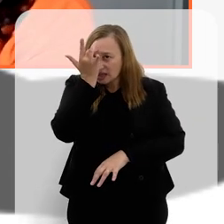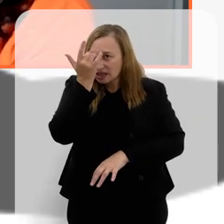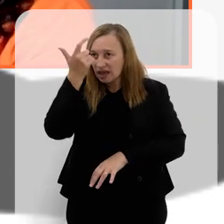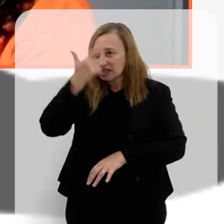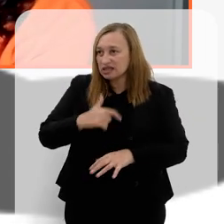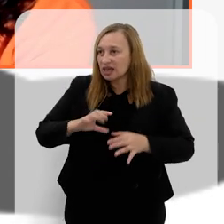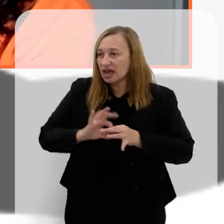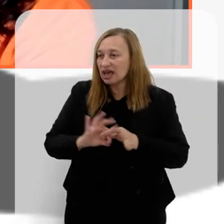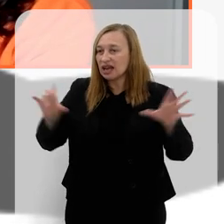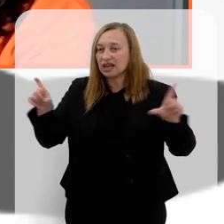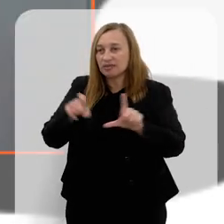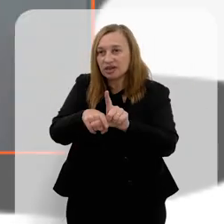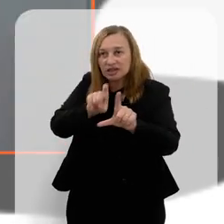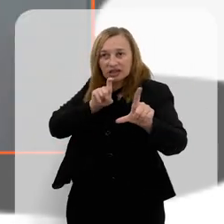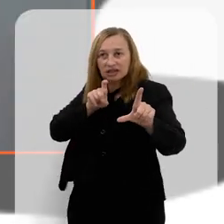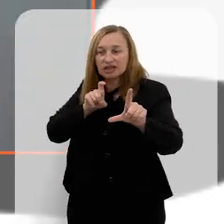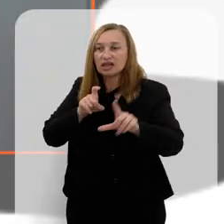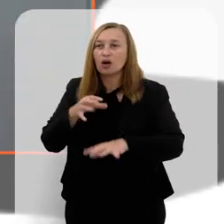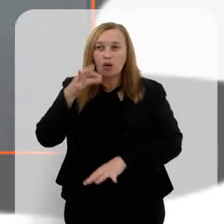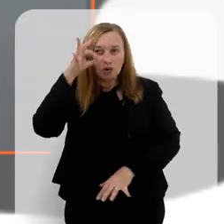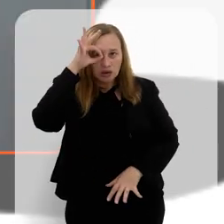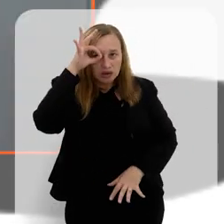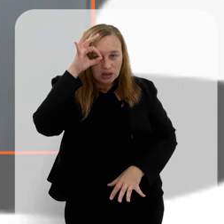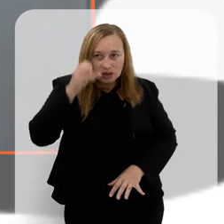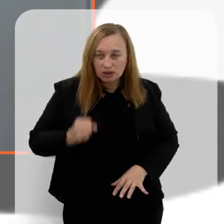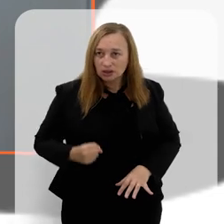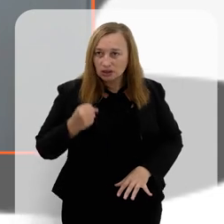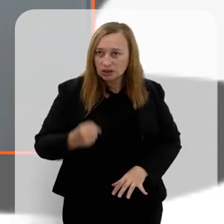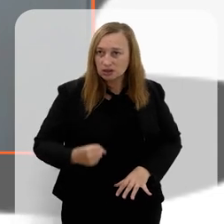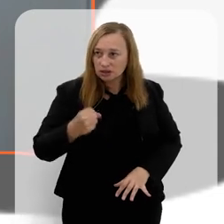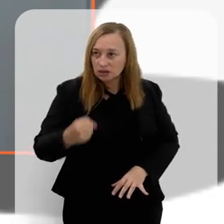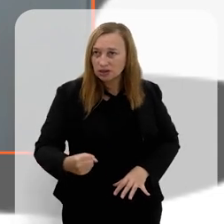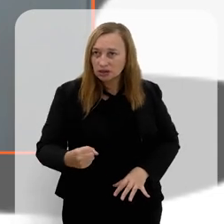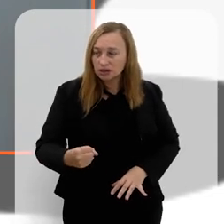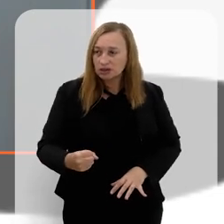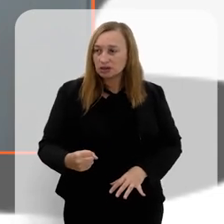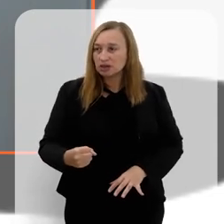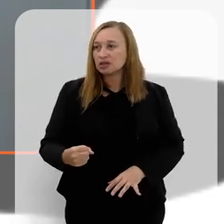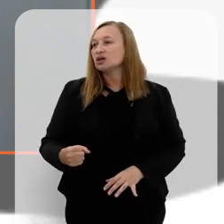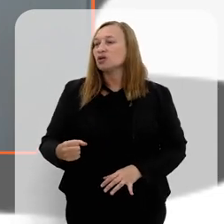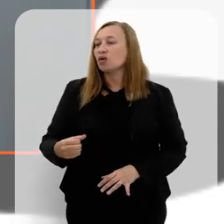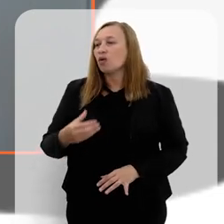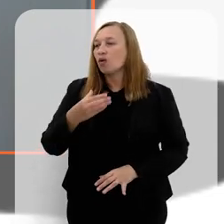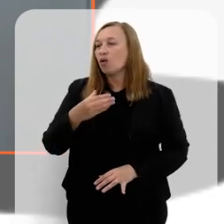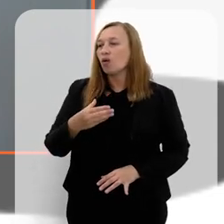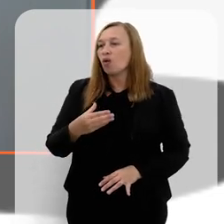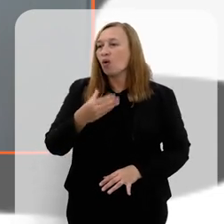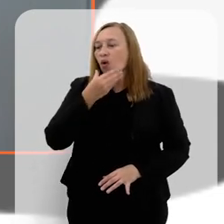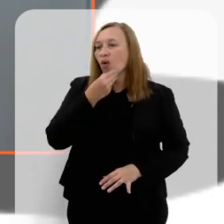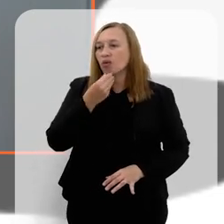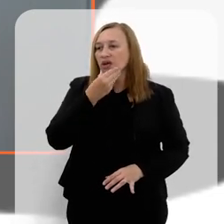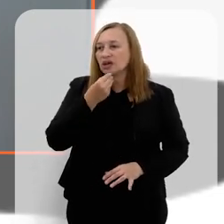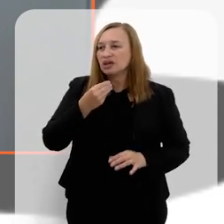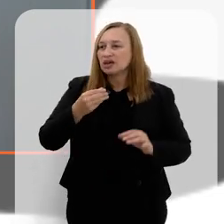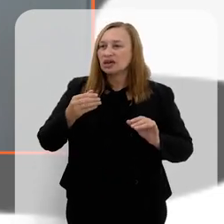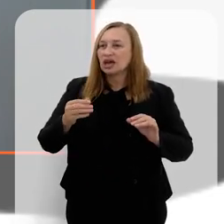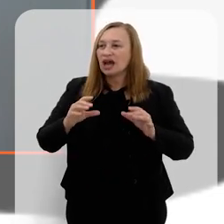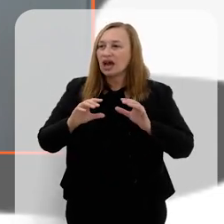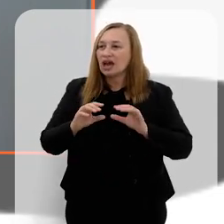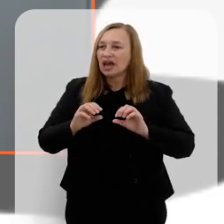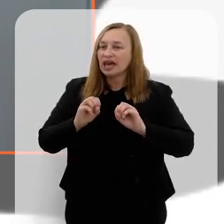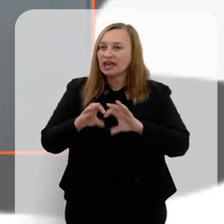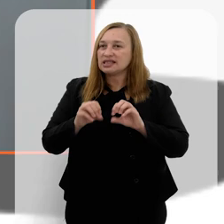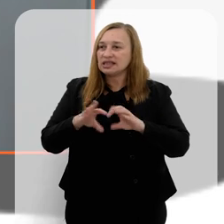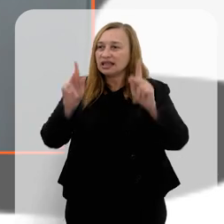se tornar independente. Gandhi é um grande pacifista que pregava não